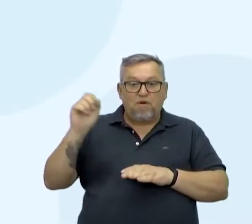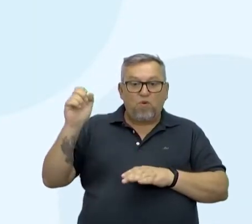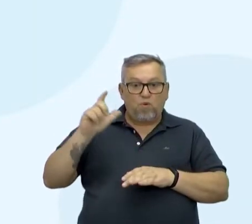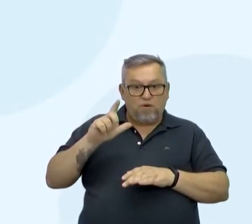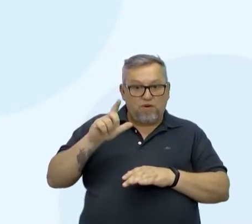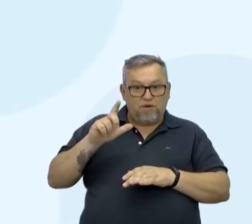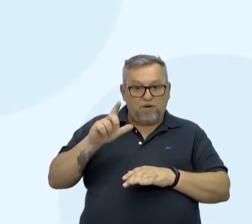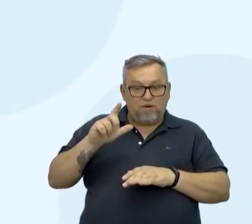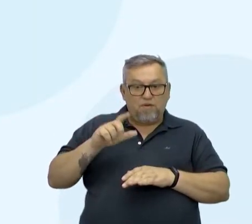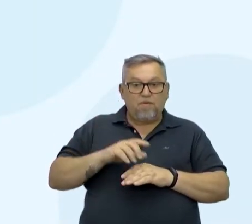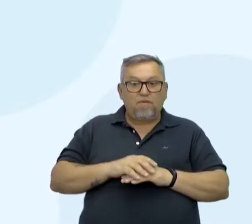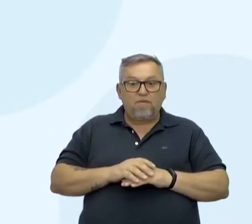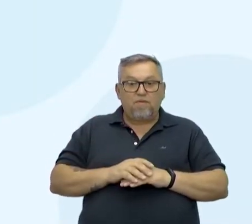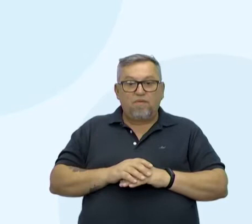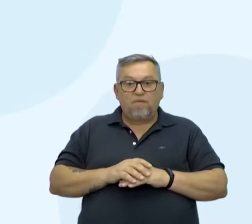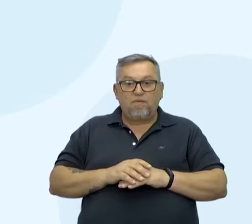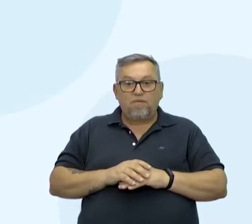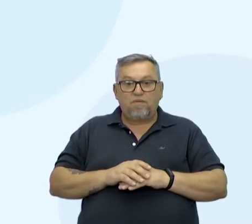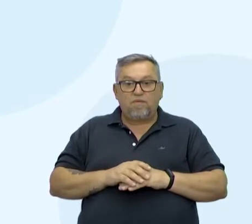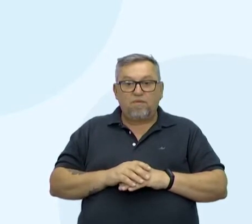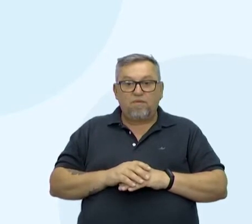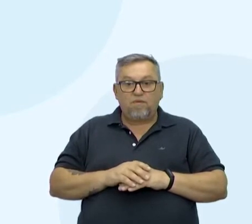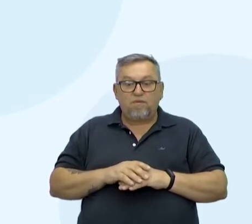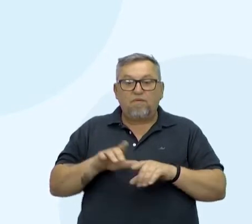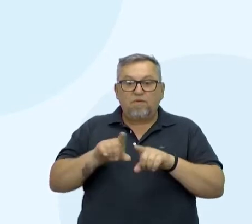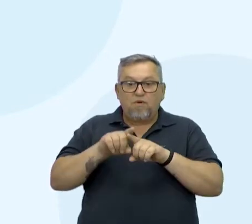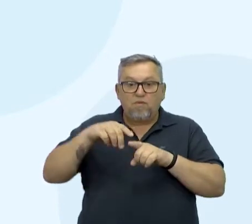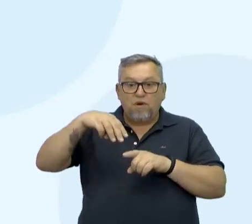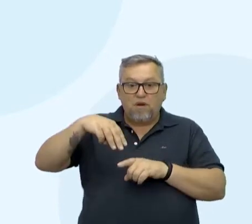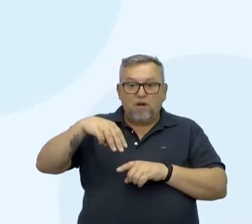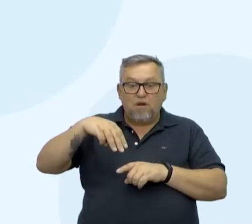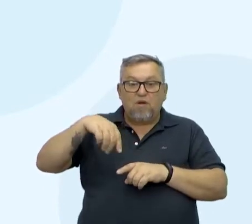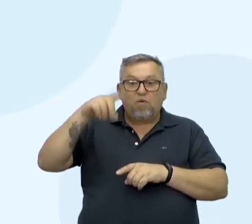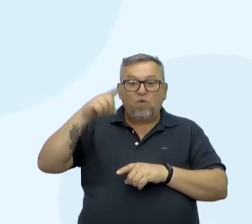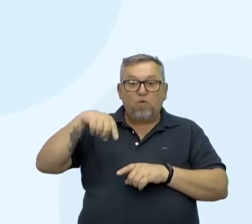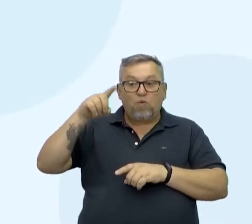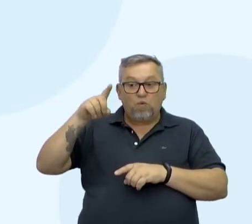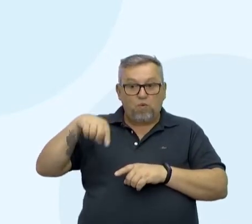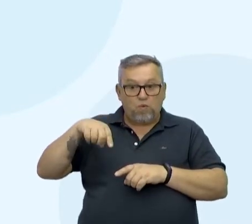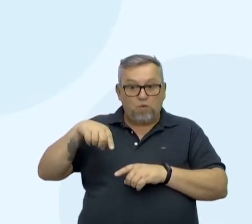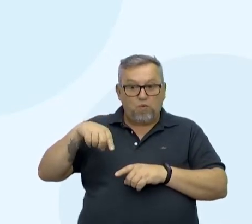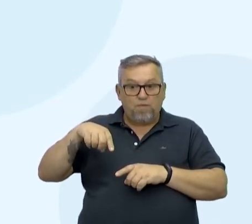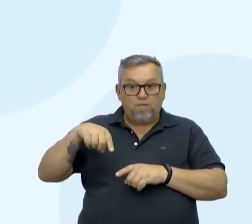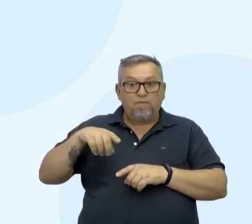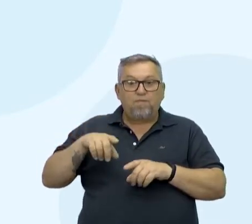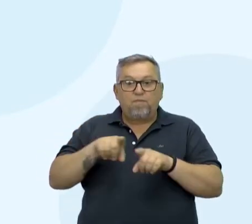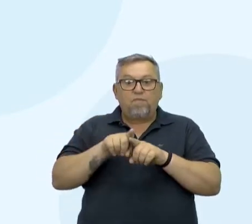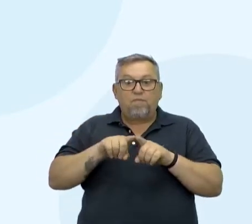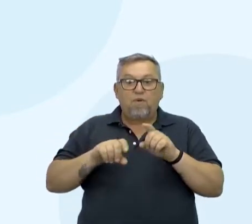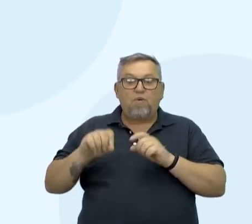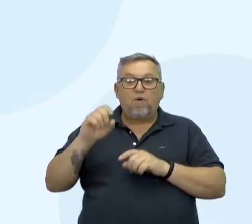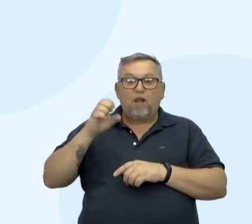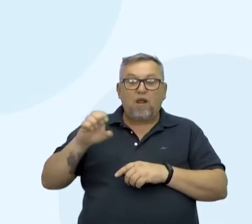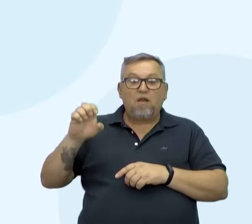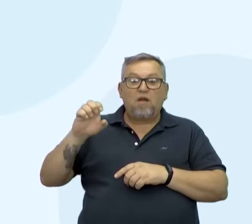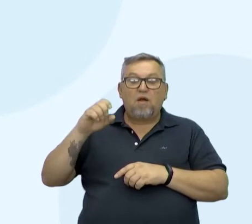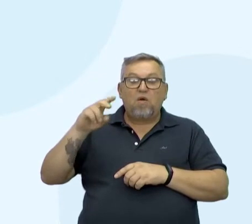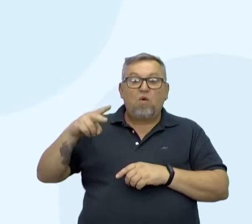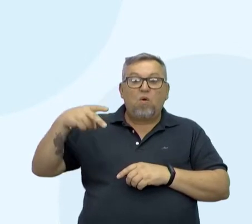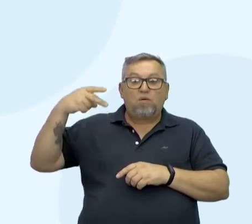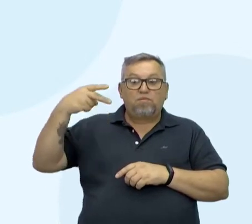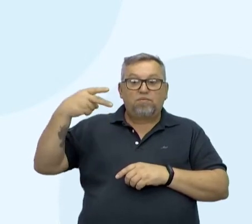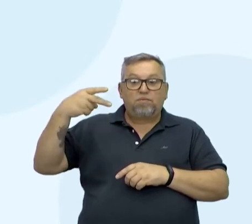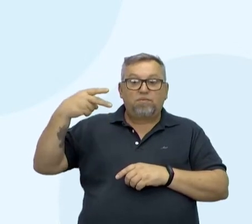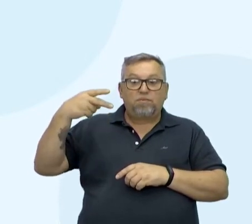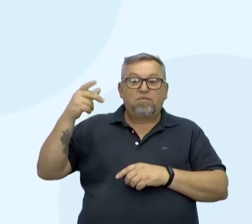porque estou falando de radiação eletromagnética, o μ, que é a permeabilidade magnética do vácuo, e do campo elétrico aqui ao quadrado. Então você